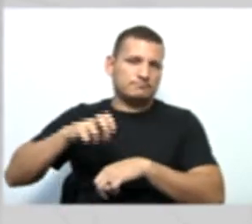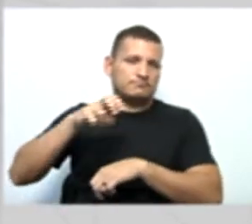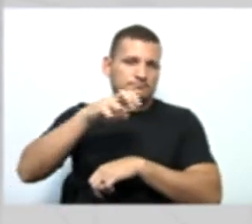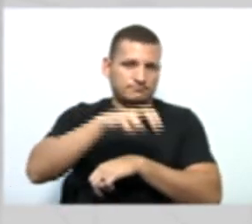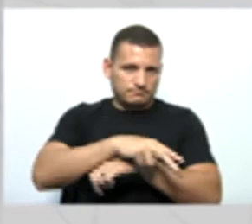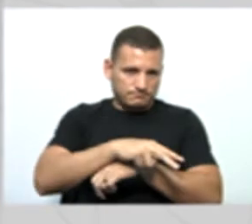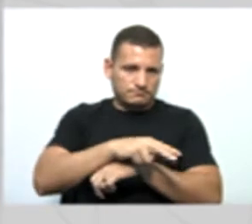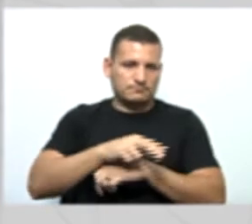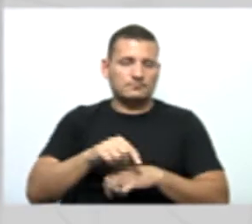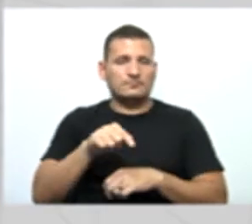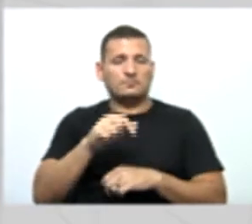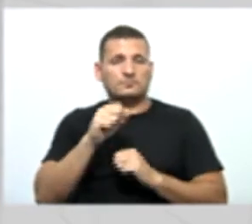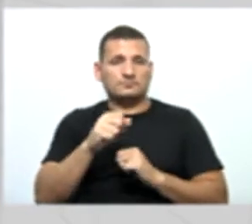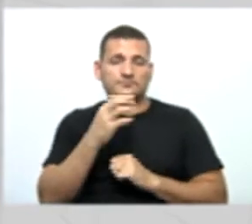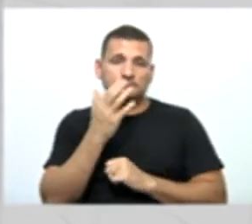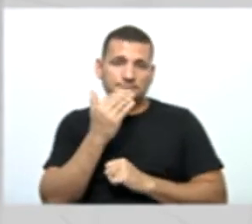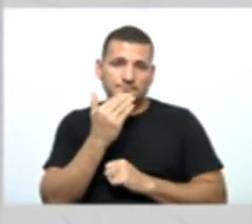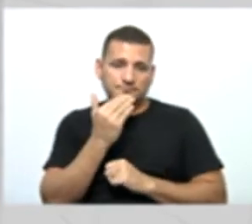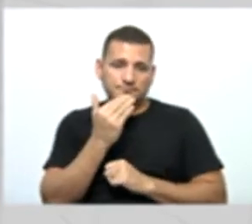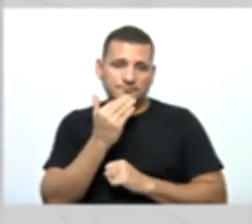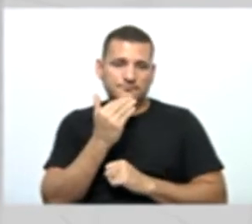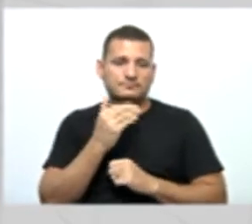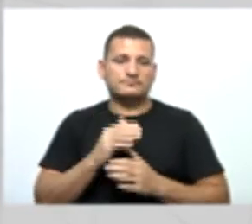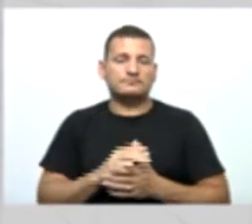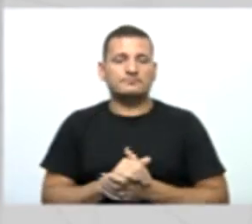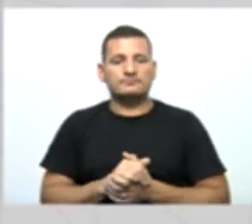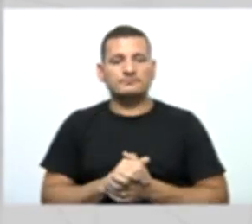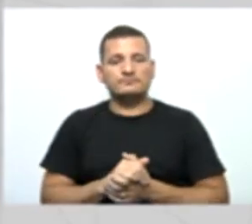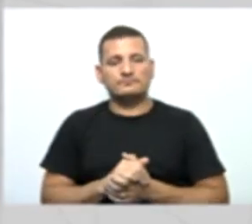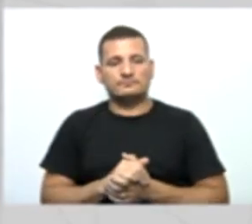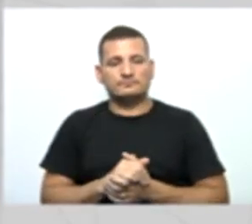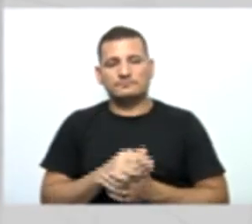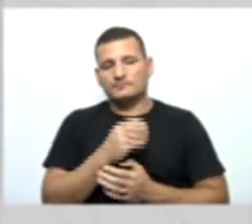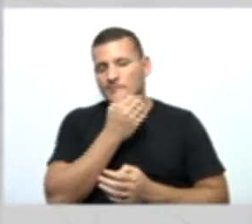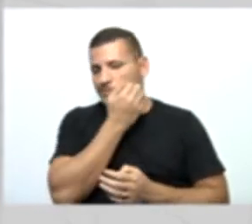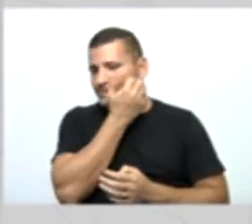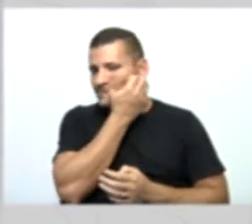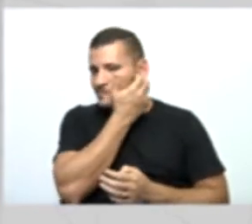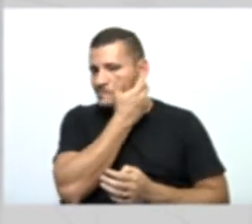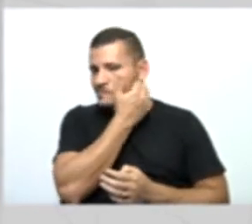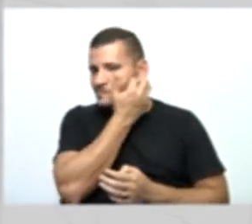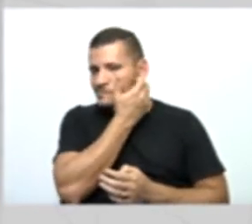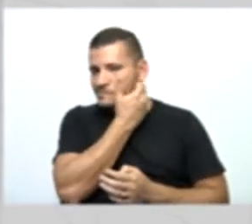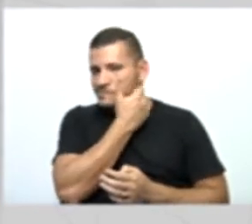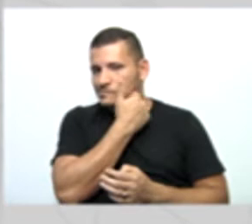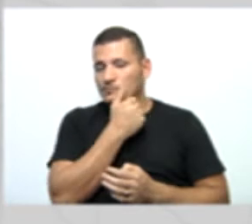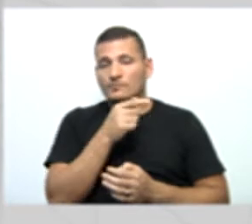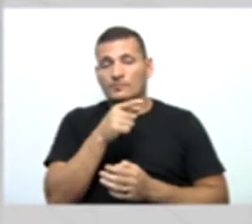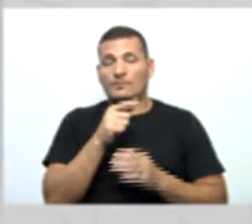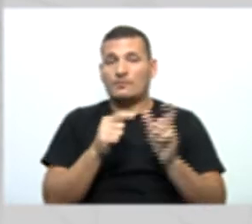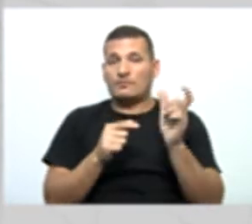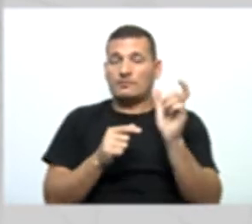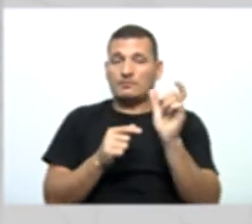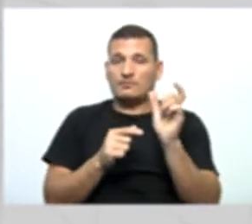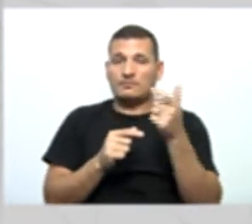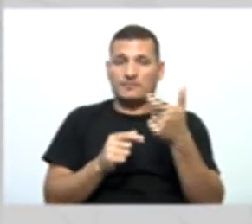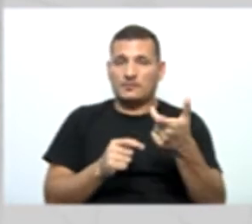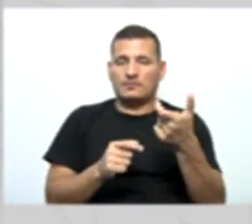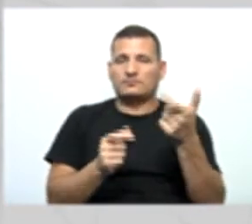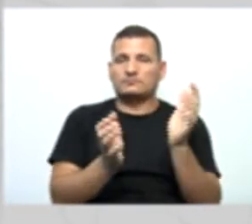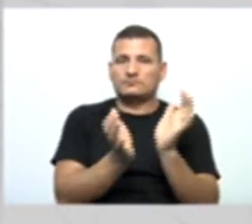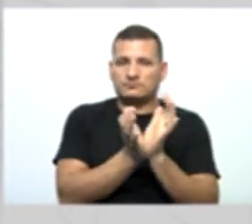E ele pode comer a sua ração, ok? Criamos aqui uma classe padrão com